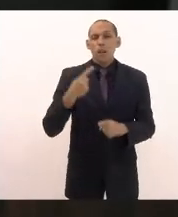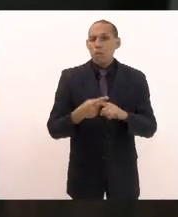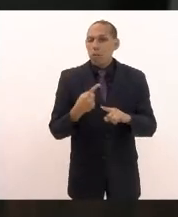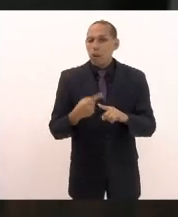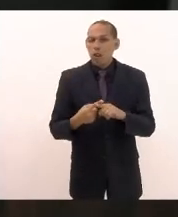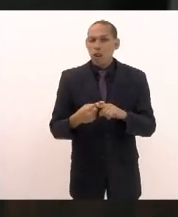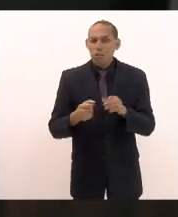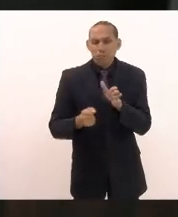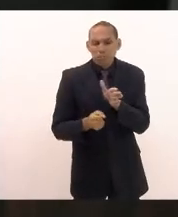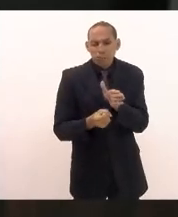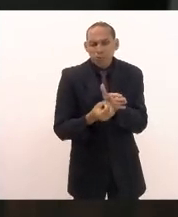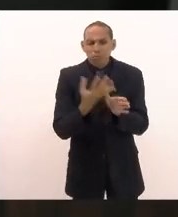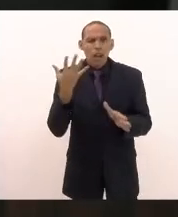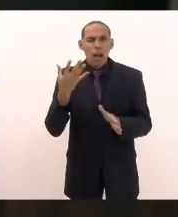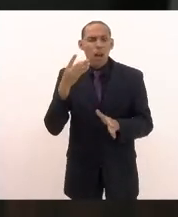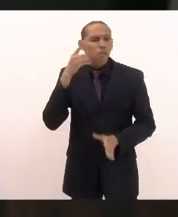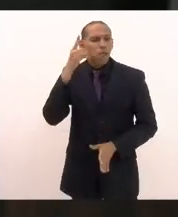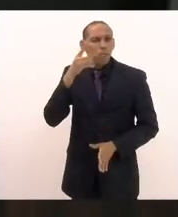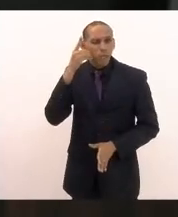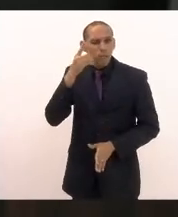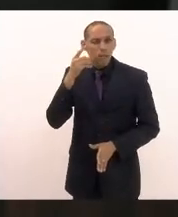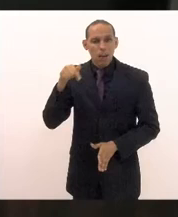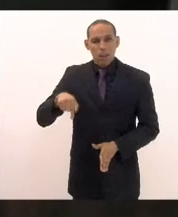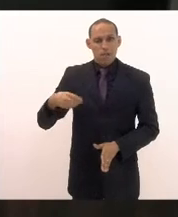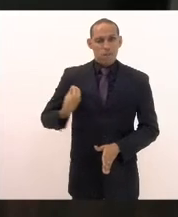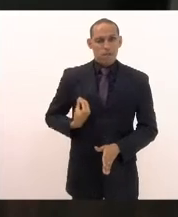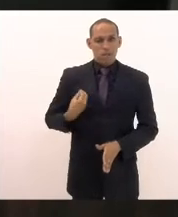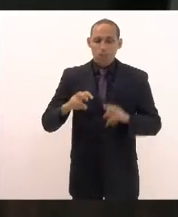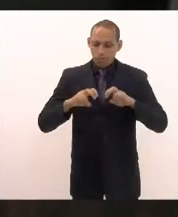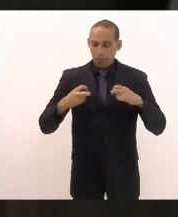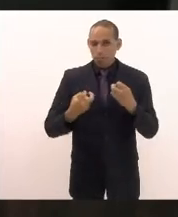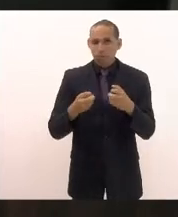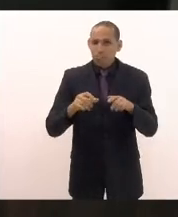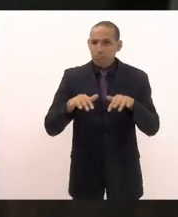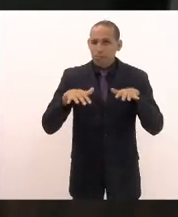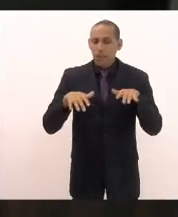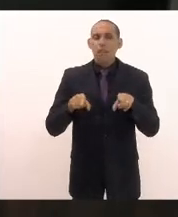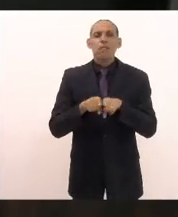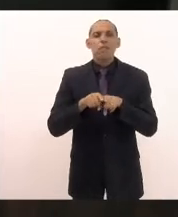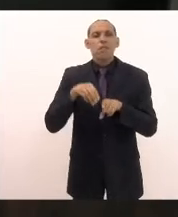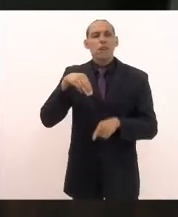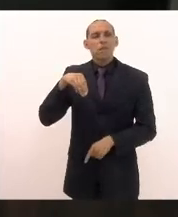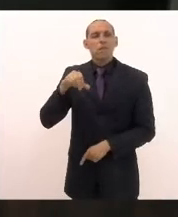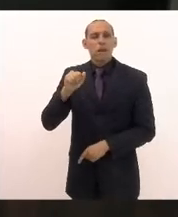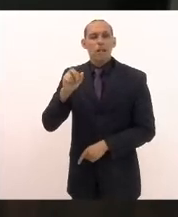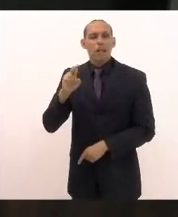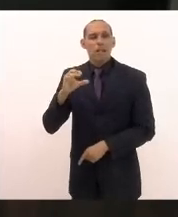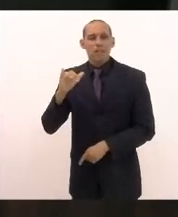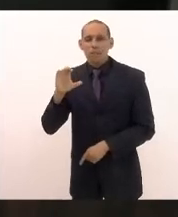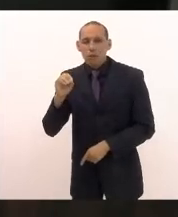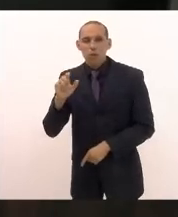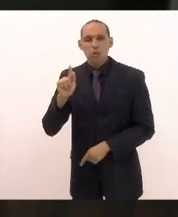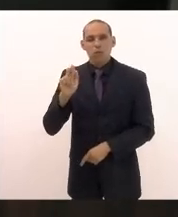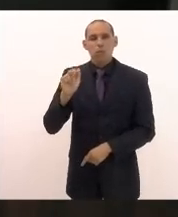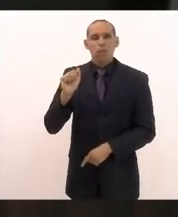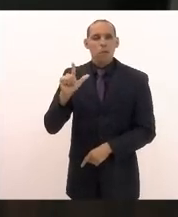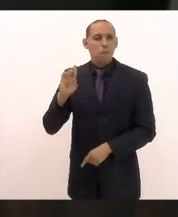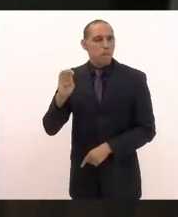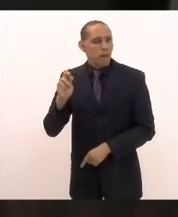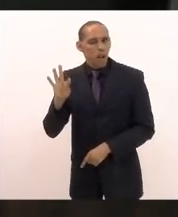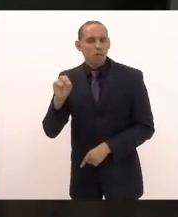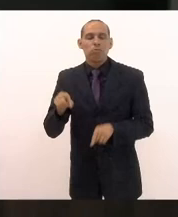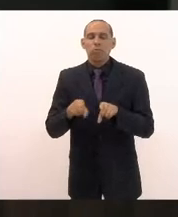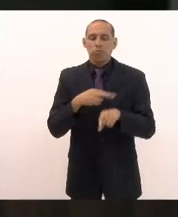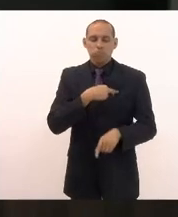as vezes, nobres deputados que ainda estão aqui no plenário, inclusive o Márcio Glauberto, que é um homem também